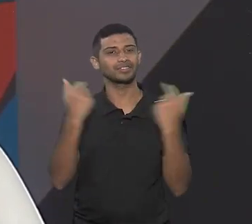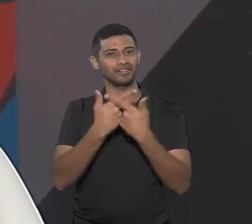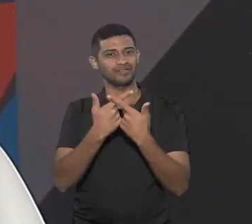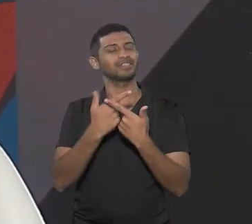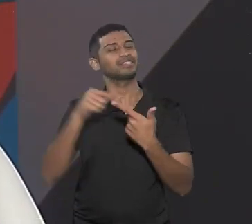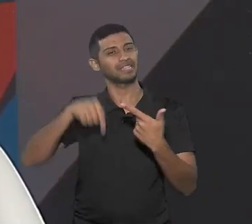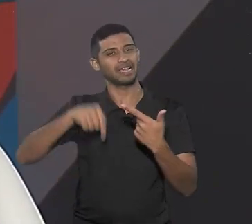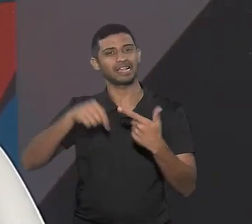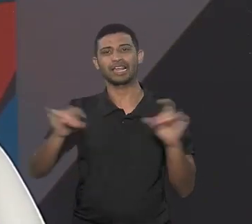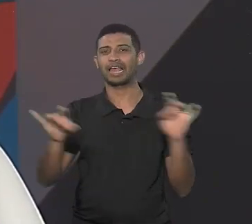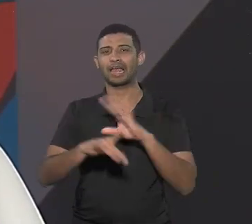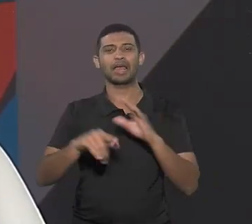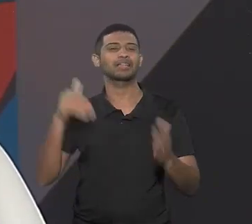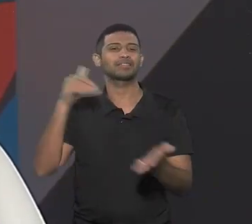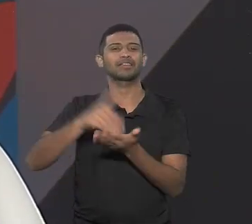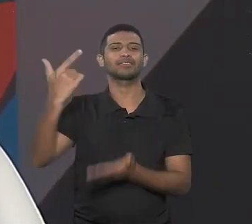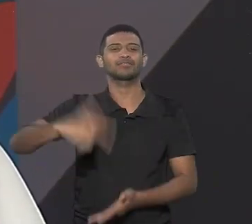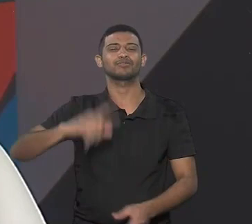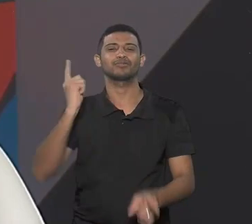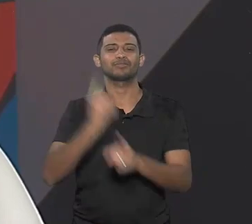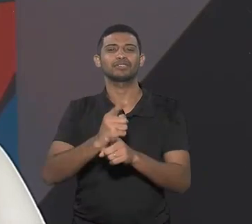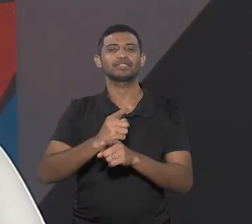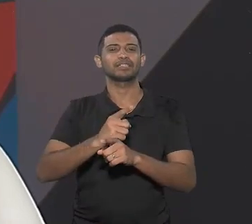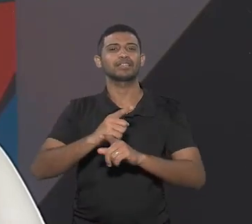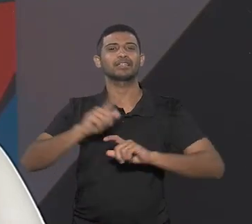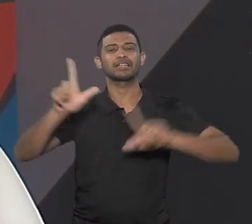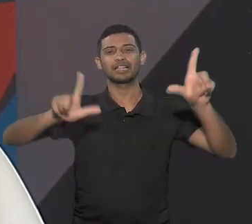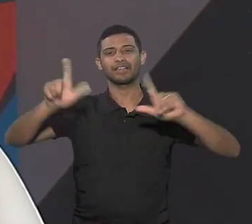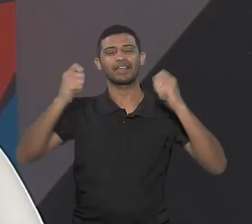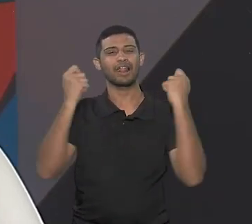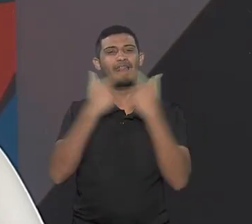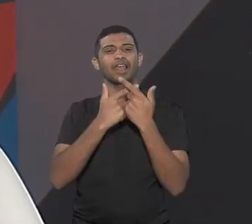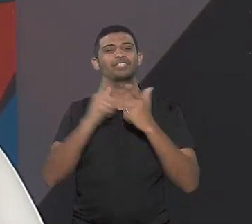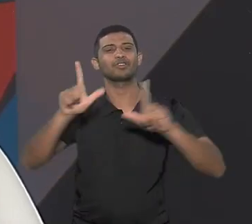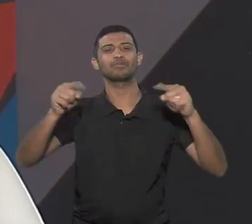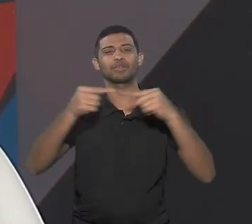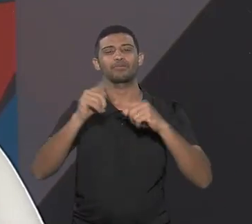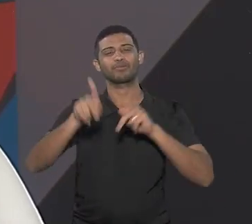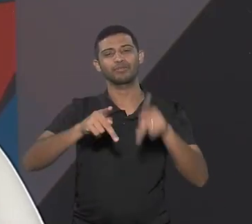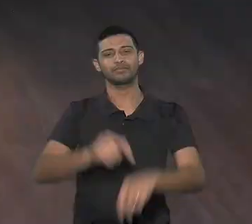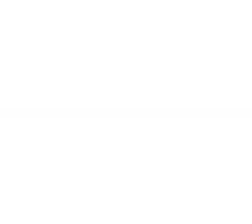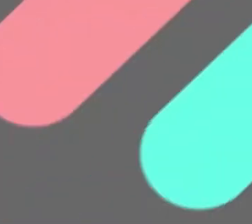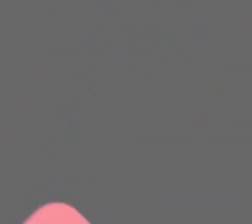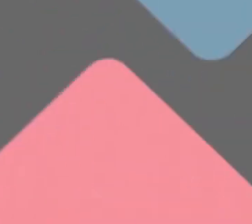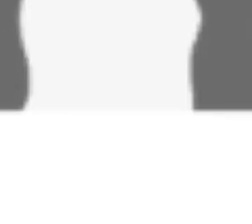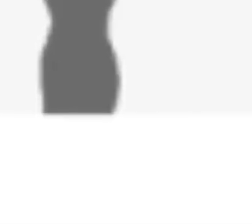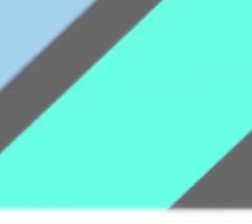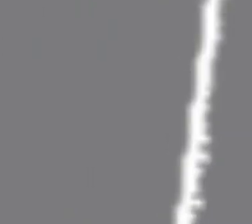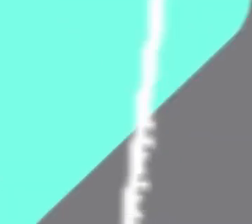www.alerj.rj.gov.br. O Alerj Entrevista fica por aqui. Até a próxima. TV Alerj, o canal do povo.